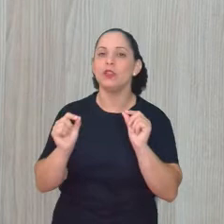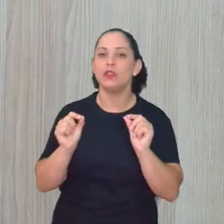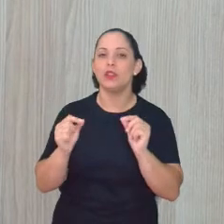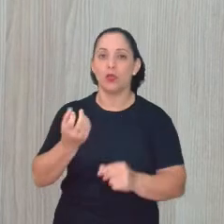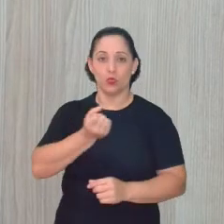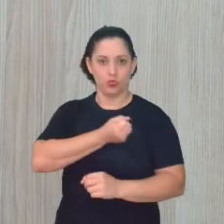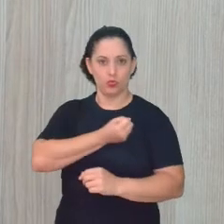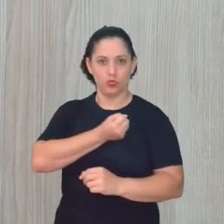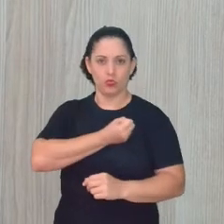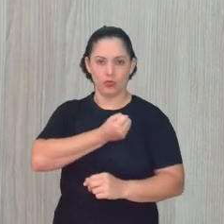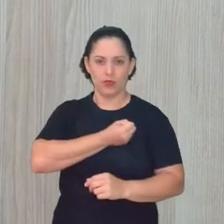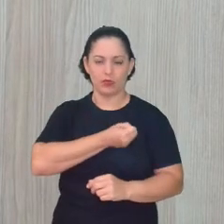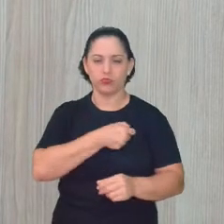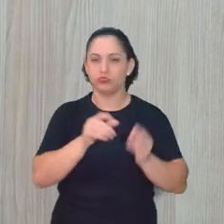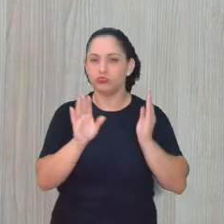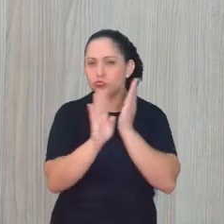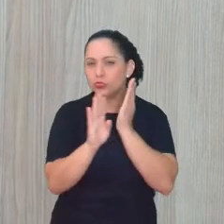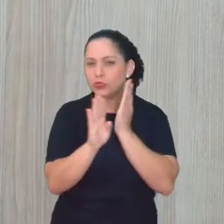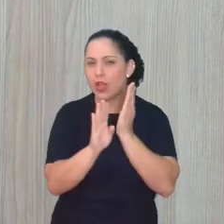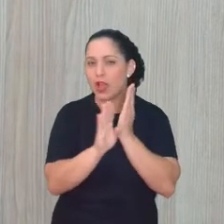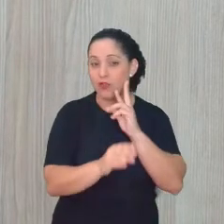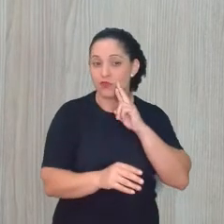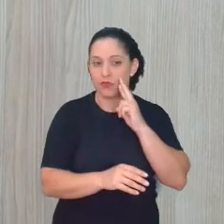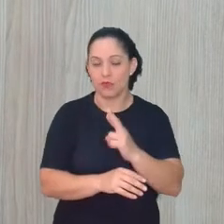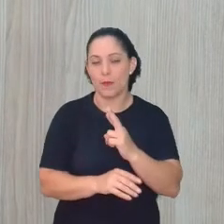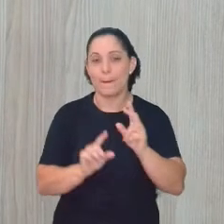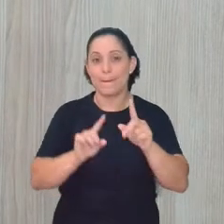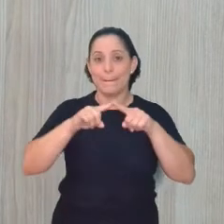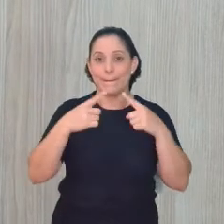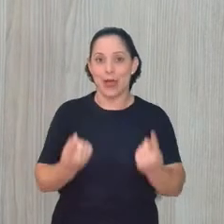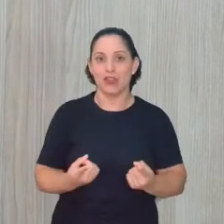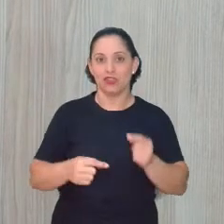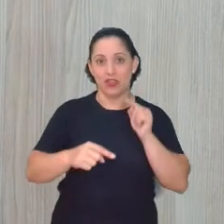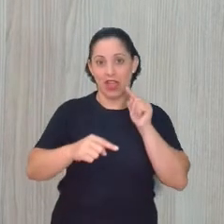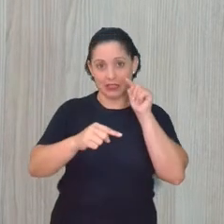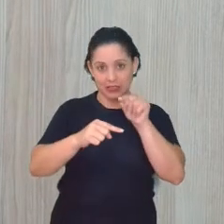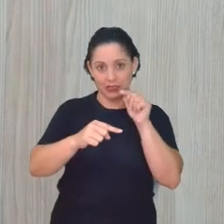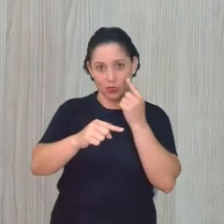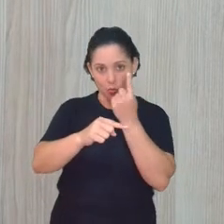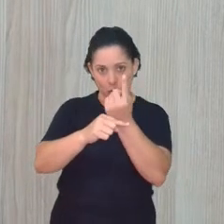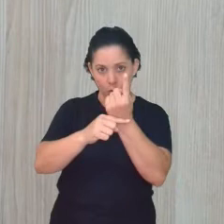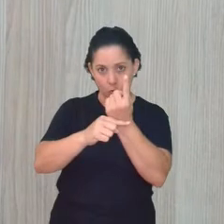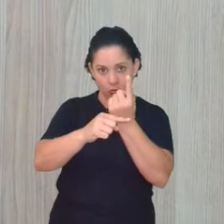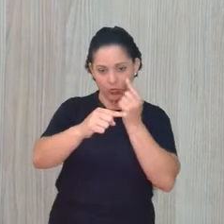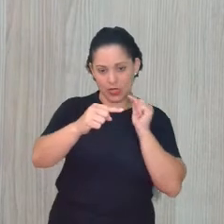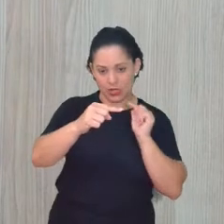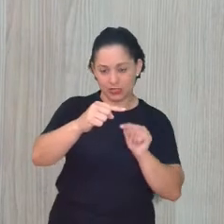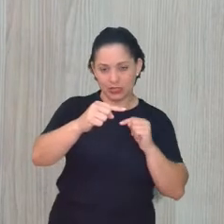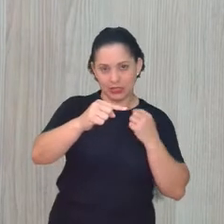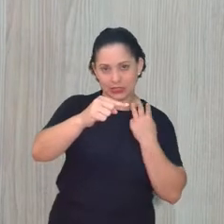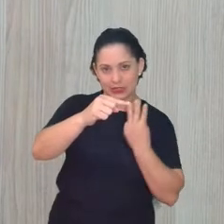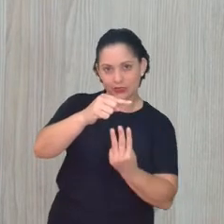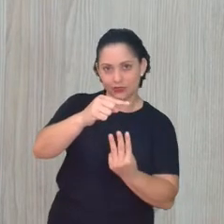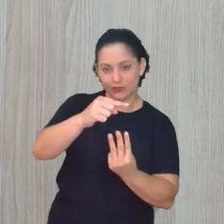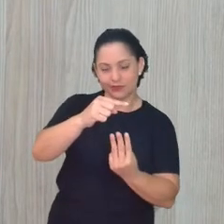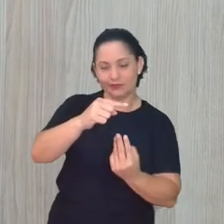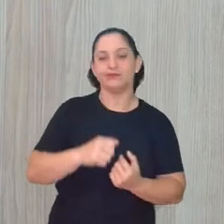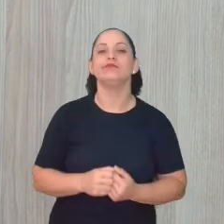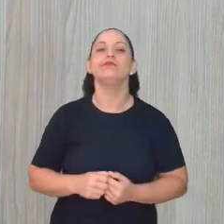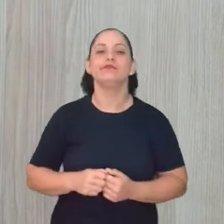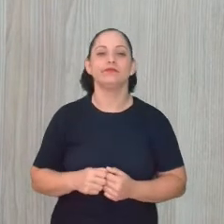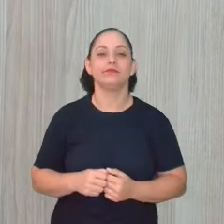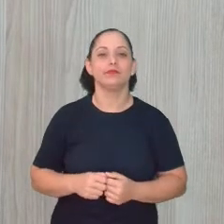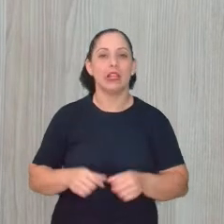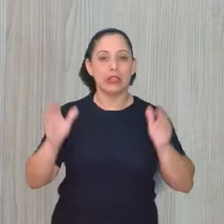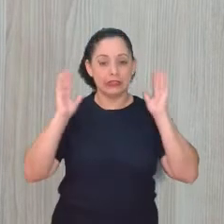chegar nesse valor específico, desde que o numerador seja 1 e o de baixo seja o outro número. A gente chama isso aí que vai ser uma proporcionalidade, né? De